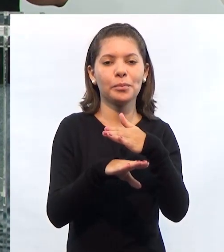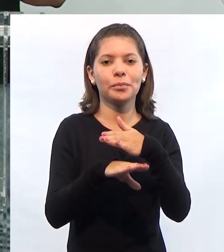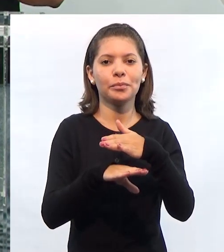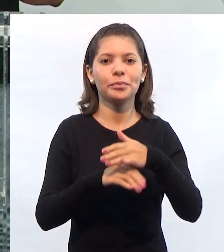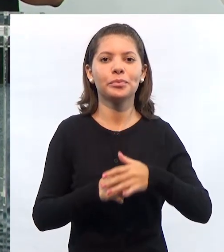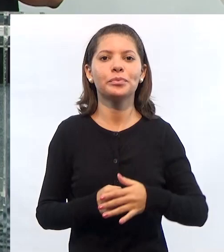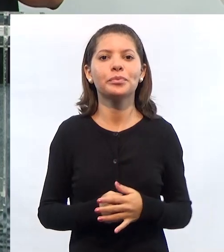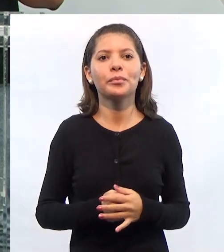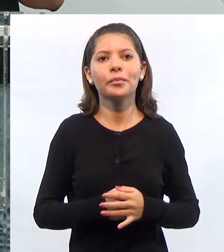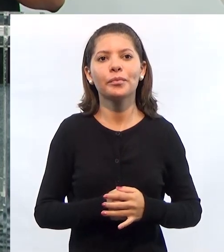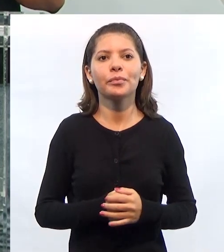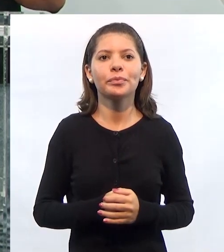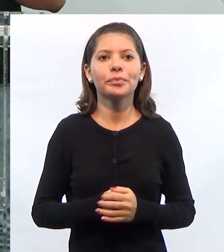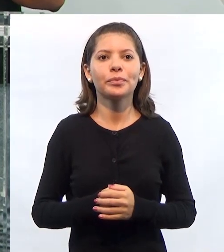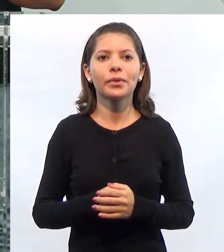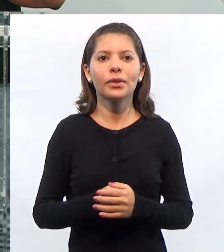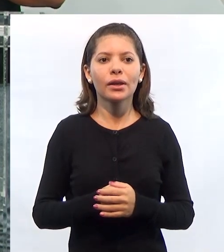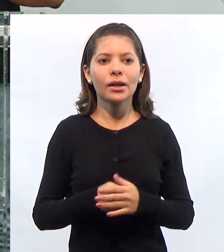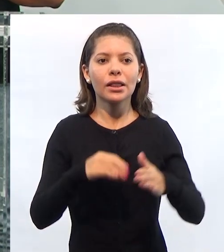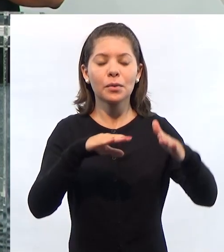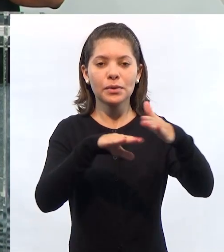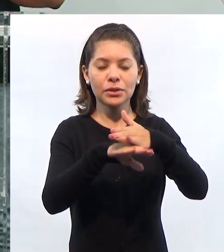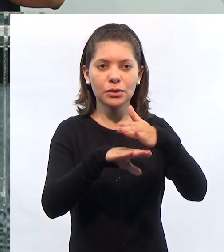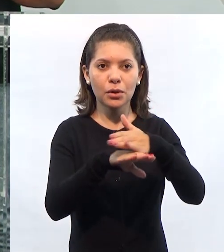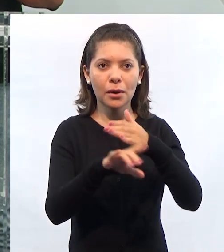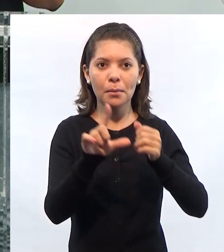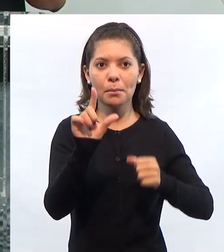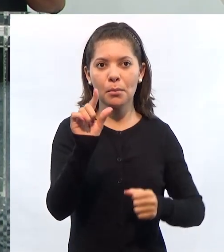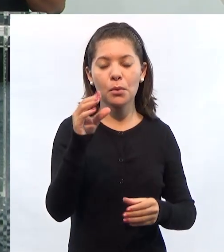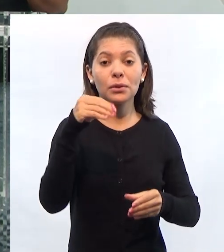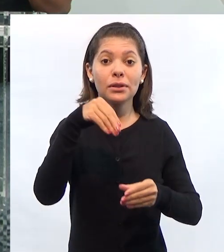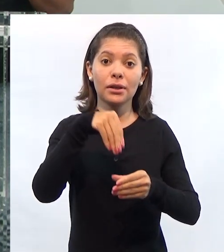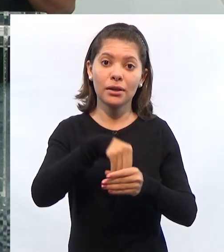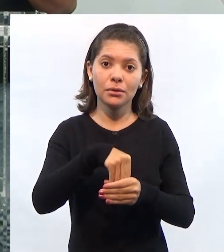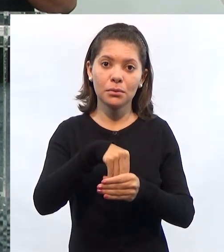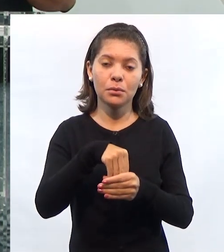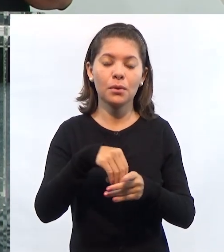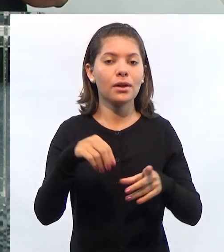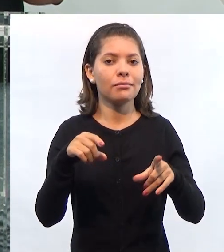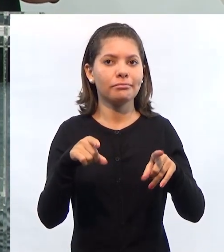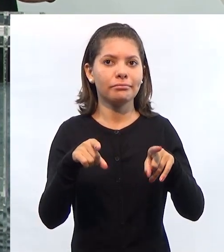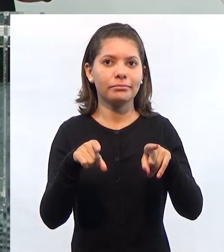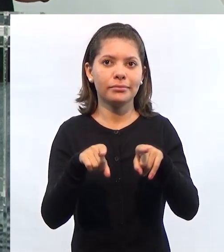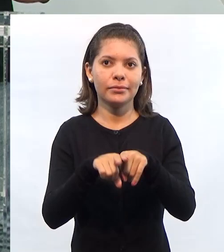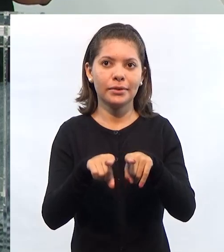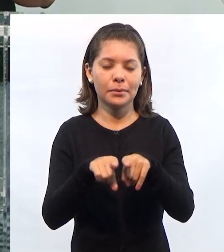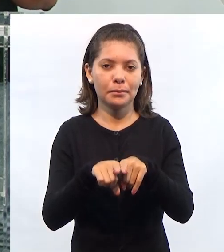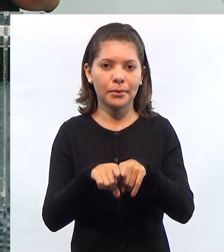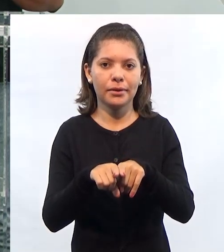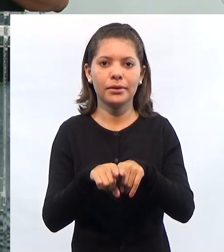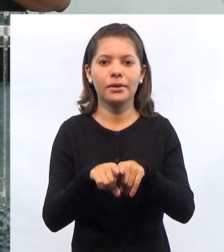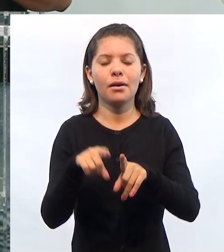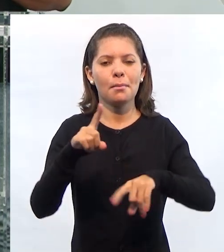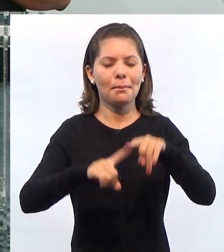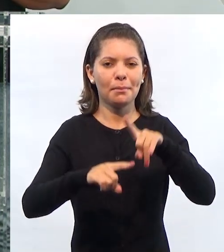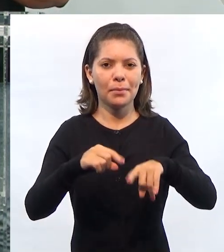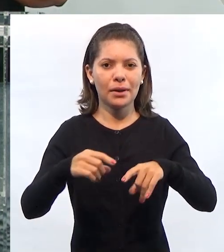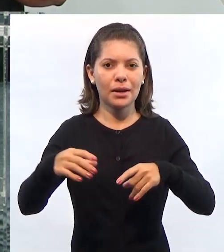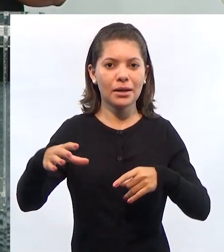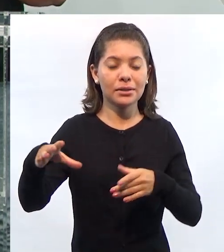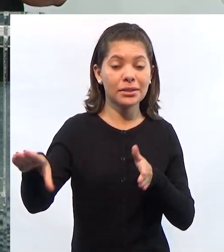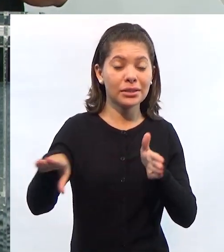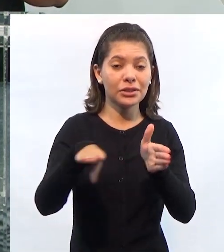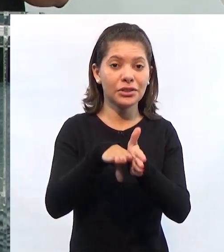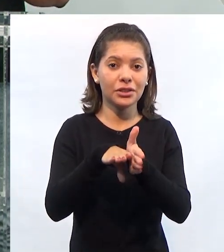Então, para que esse estoque aconteça no mínimo possível, tanto dentro da empresa, como materiais que chegam de outra